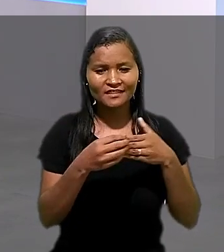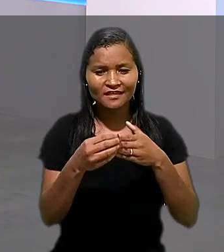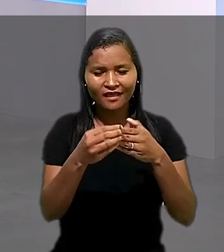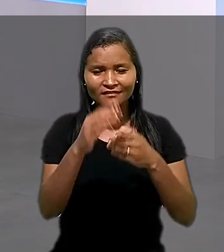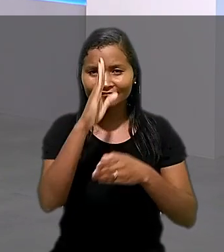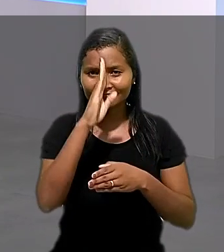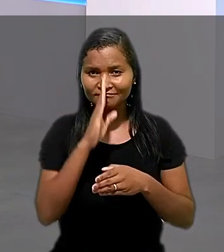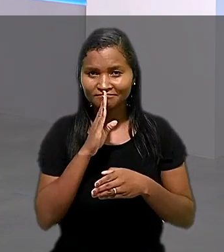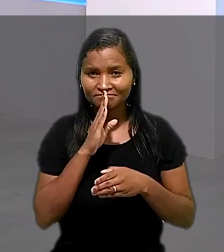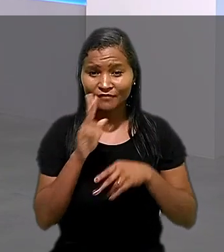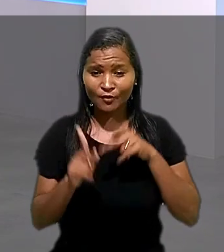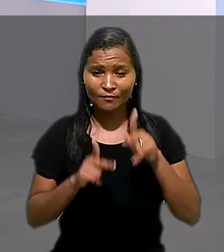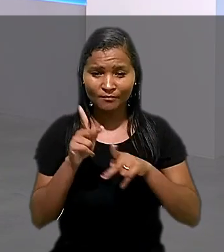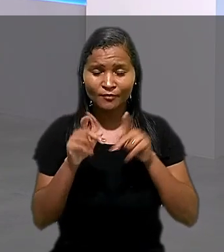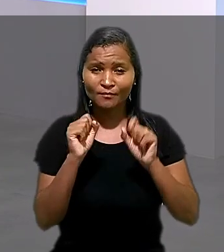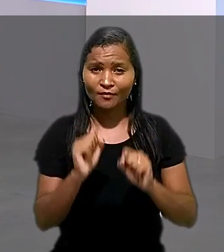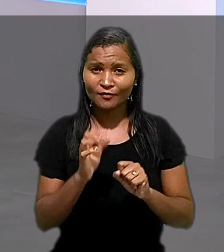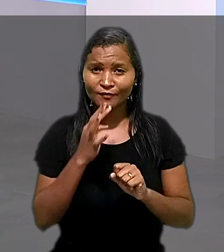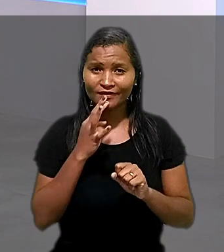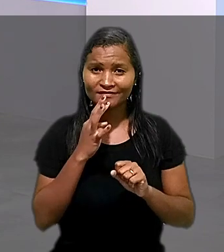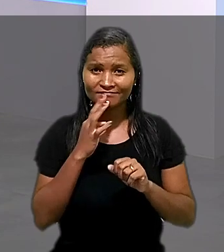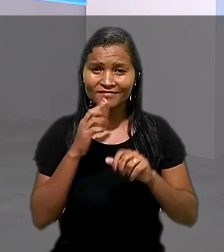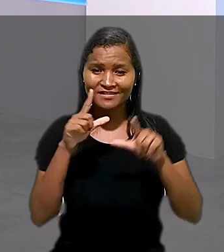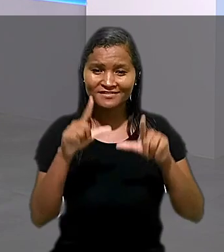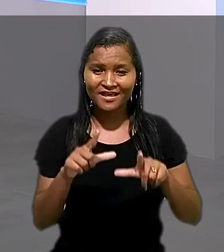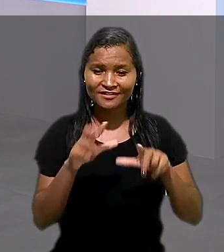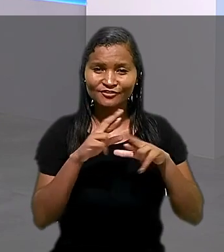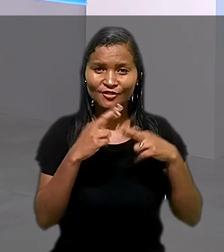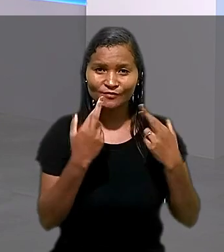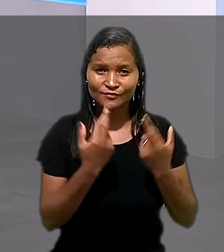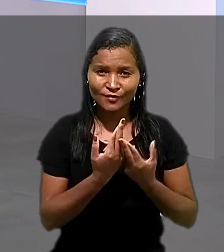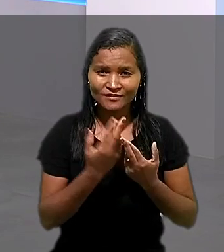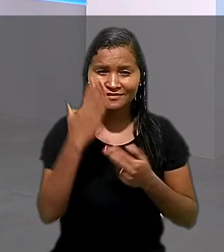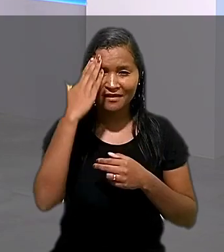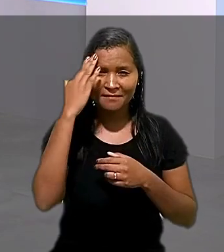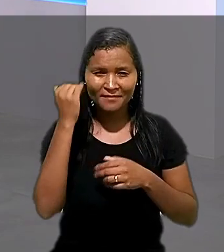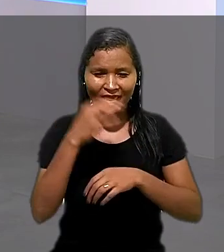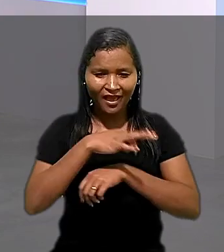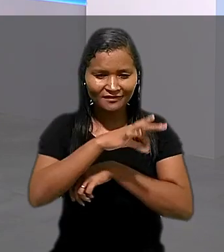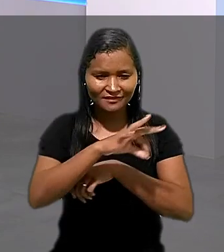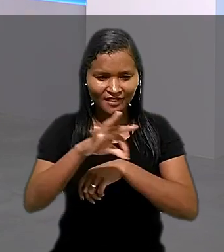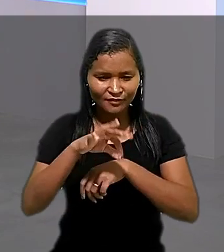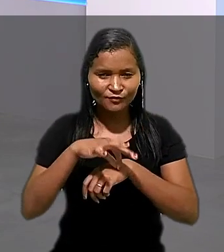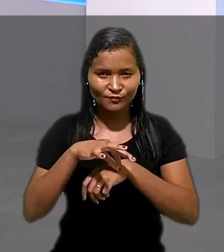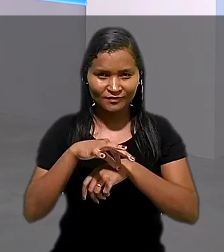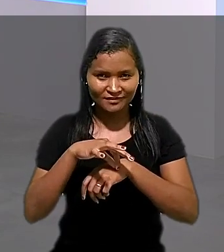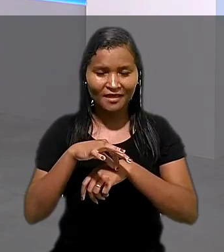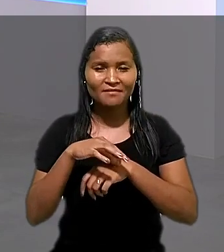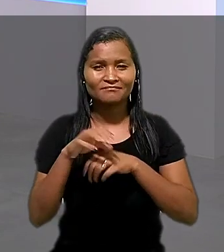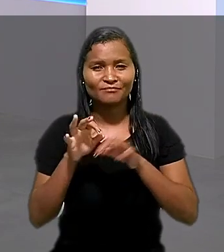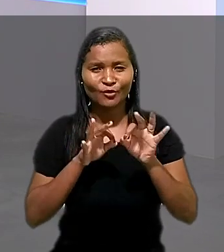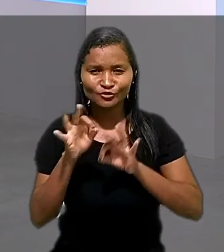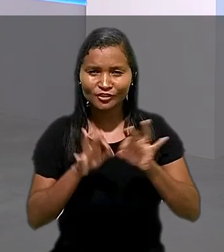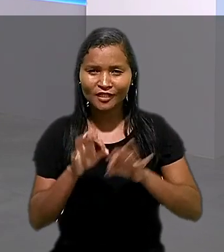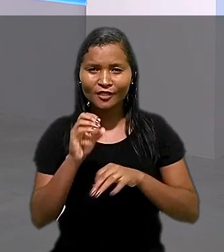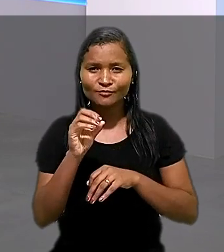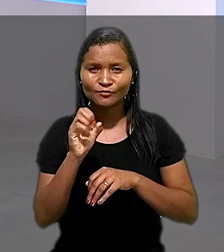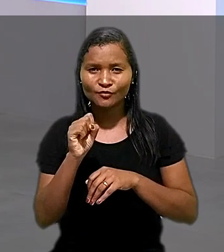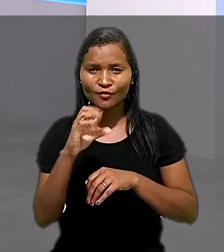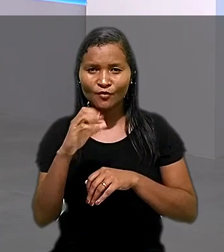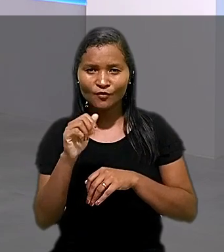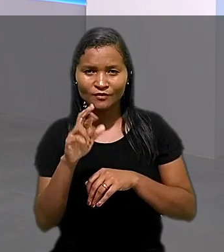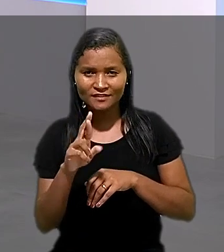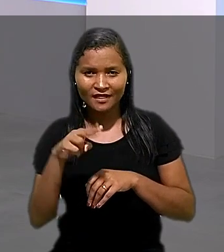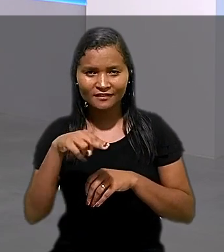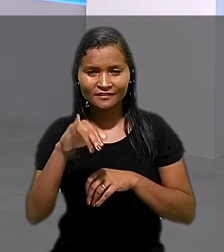O público pode conhecer as salas de sessão, saber mais sobre a arquitetura do prédio projetado por Oscar Niemeyer e contemplar